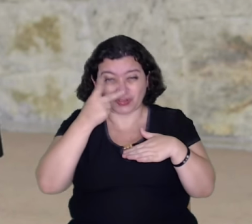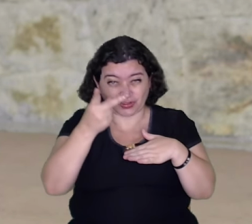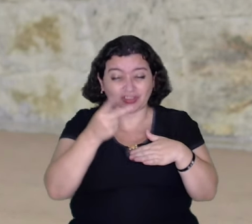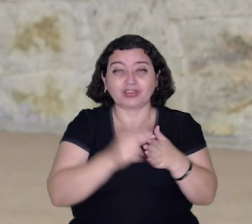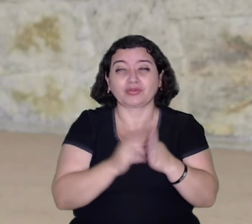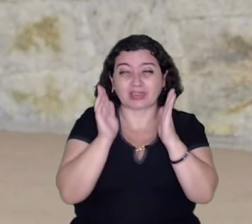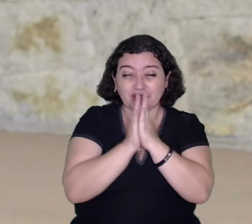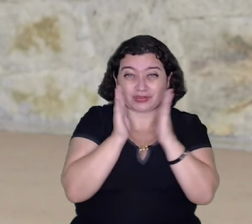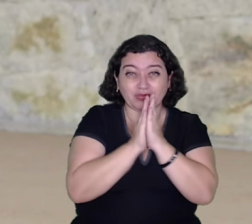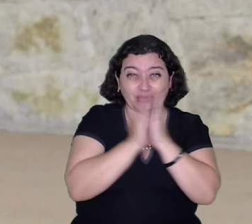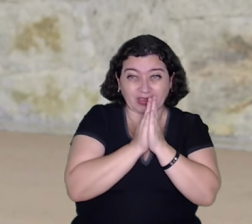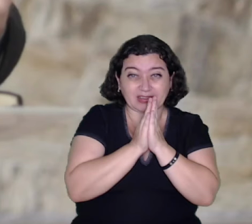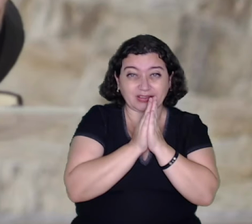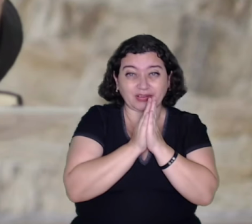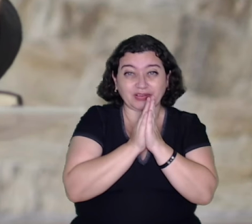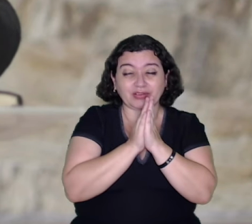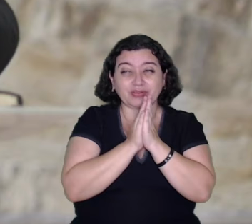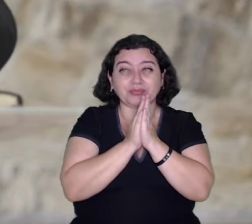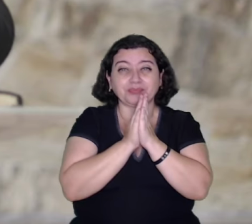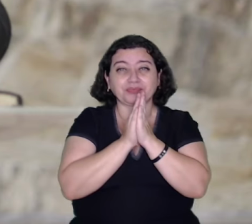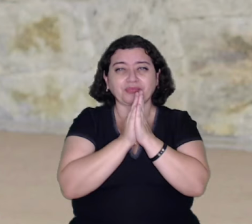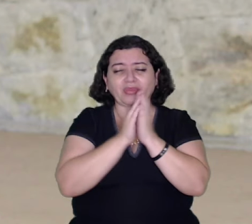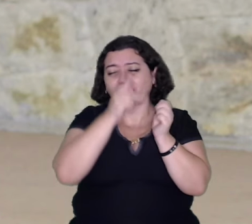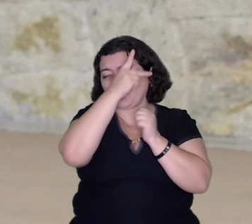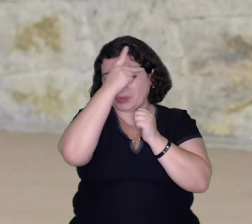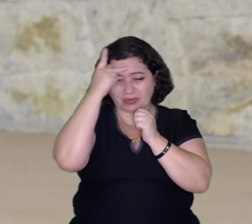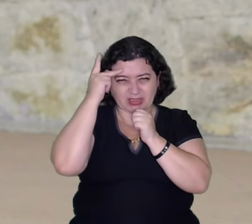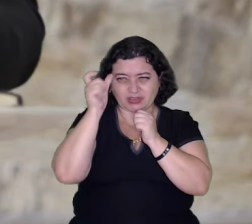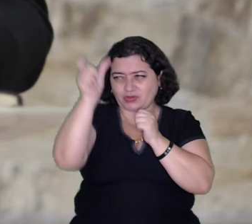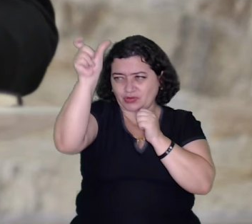nas orações, quando estamos orando por alguém,